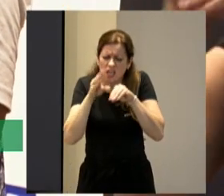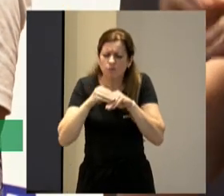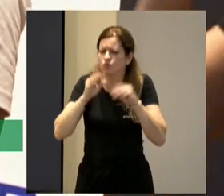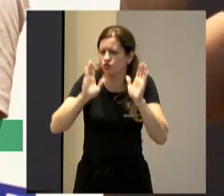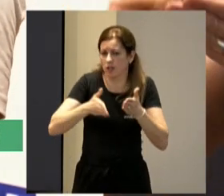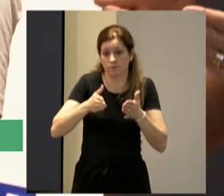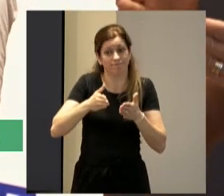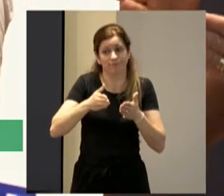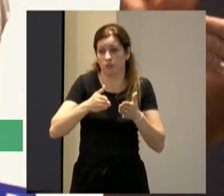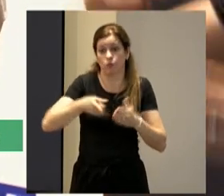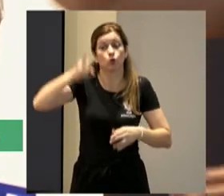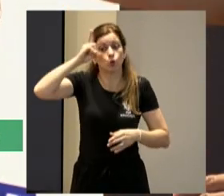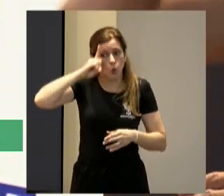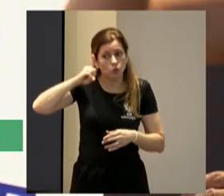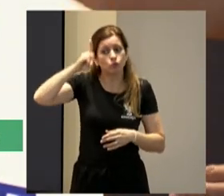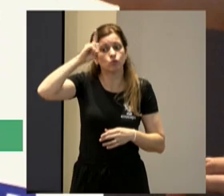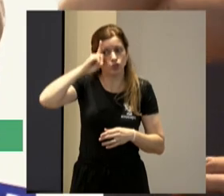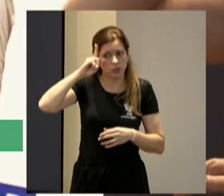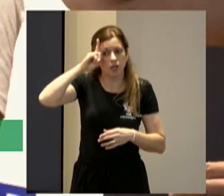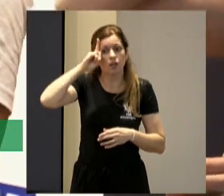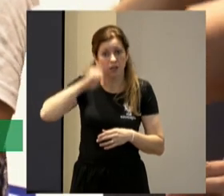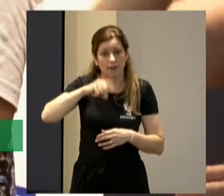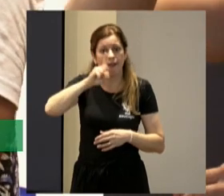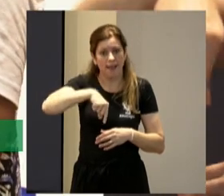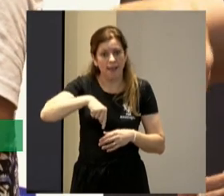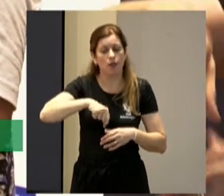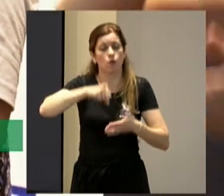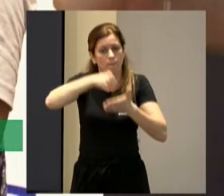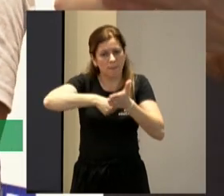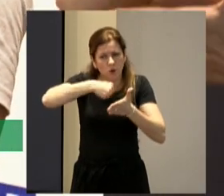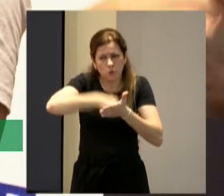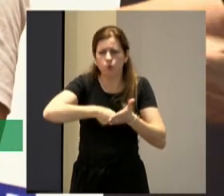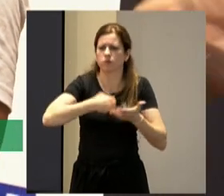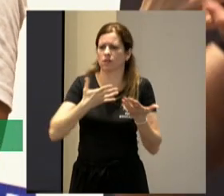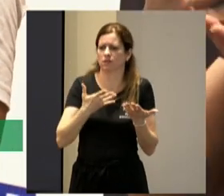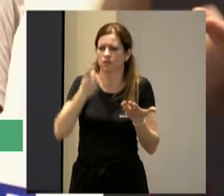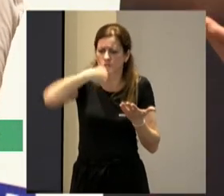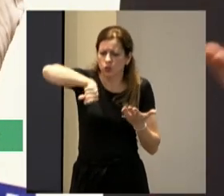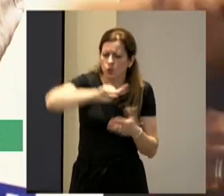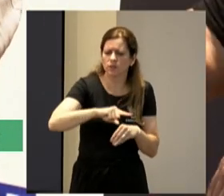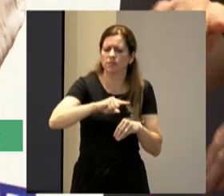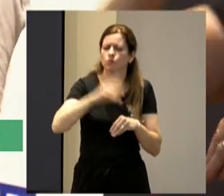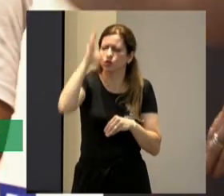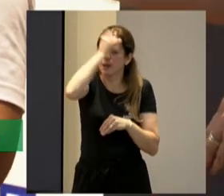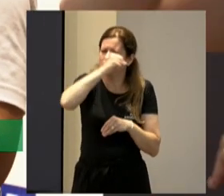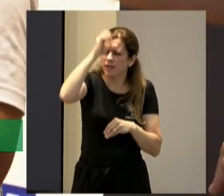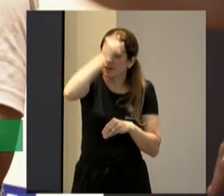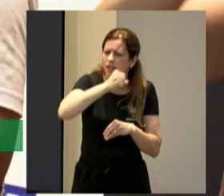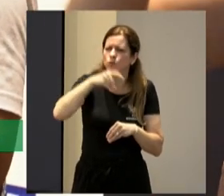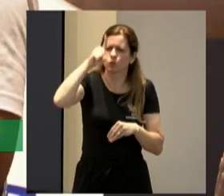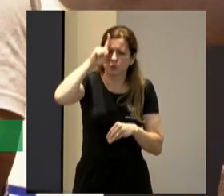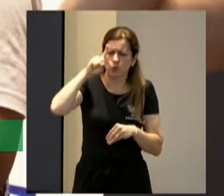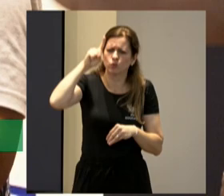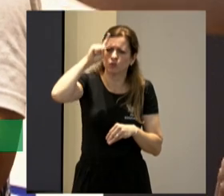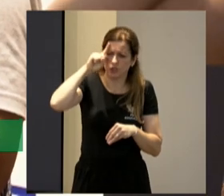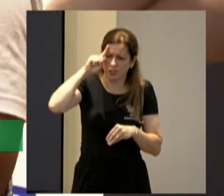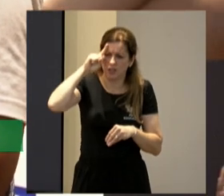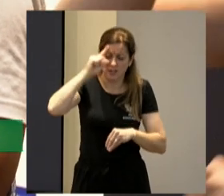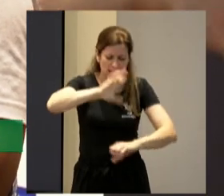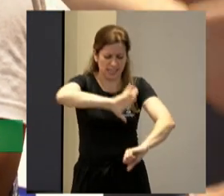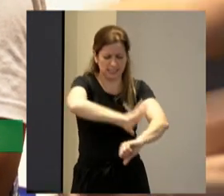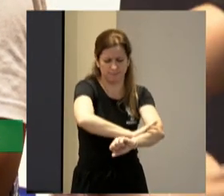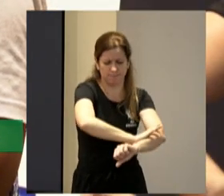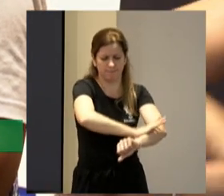formação cotidiana. É uma formação que começa quando nós entendemos a expectativa que temos para com as